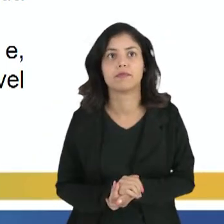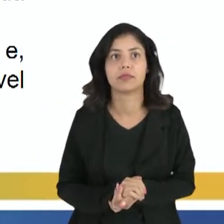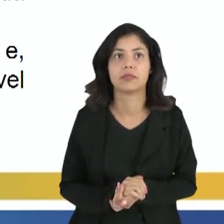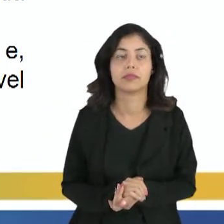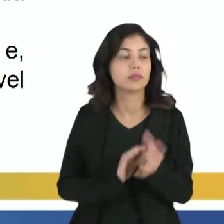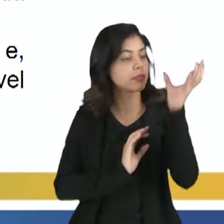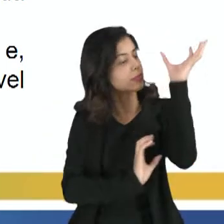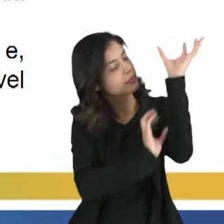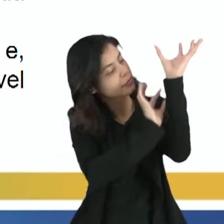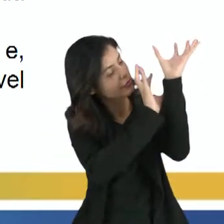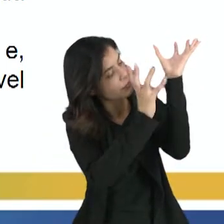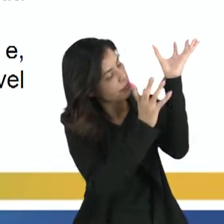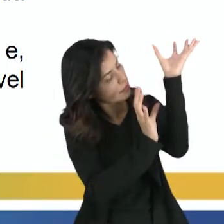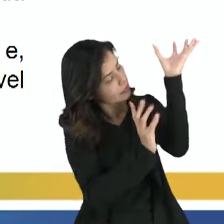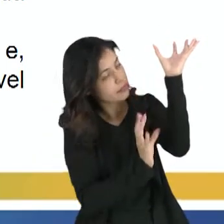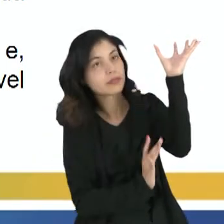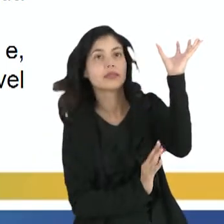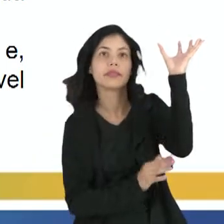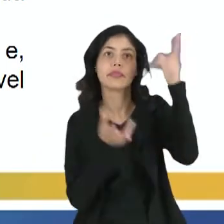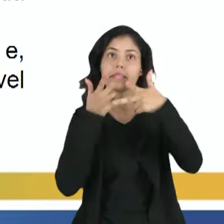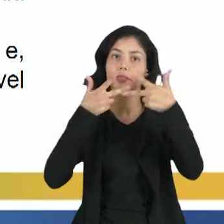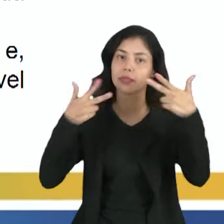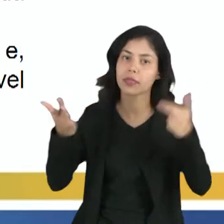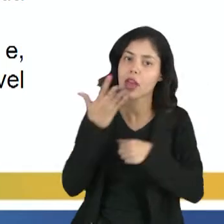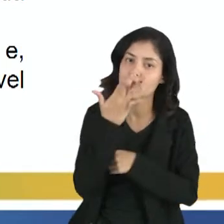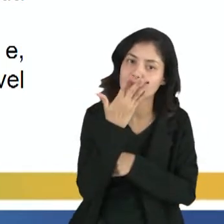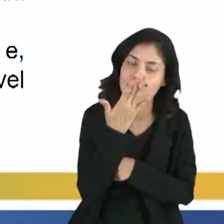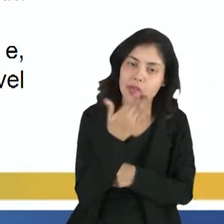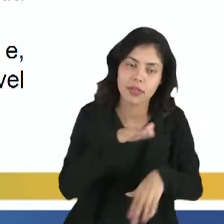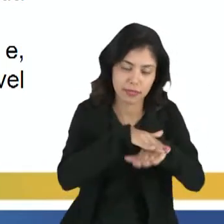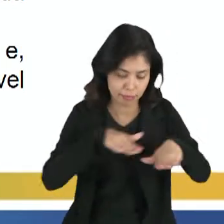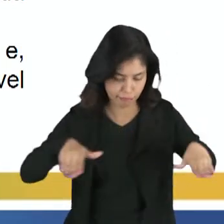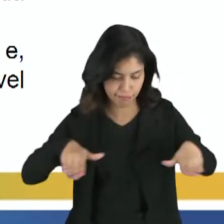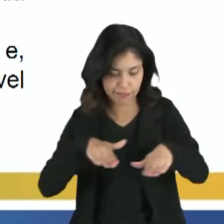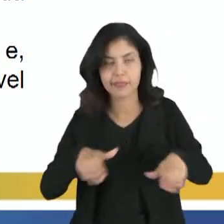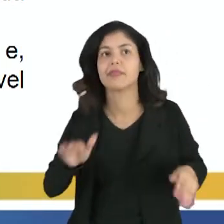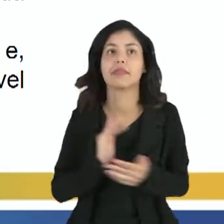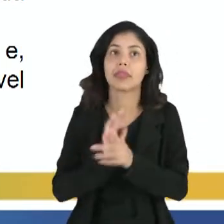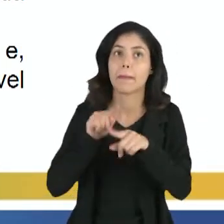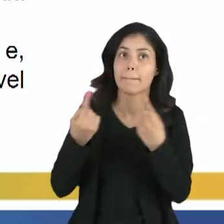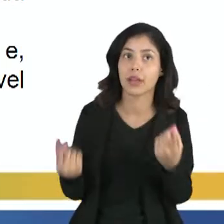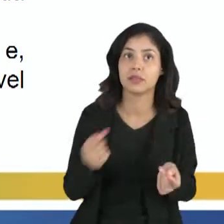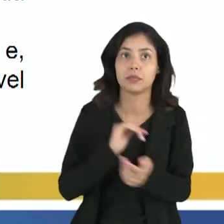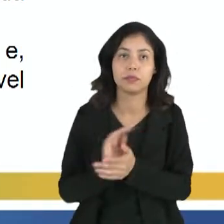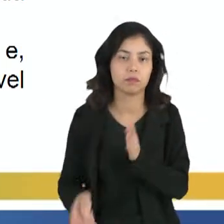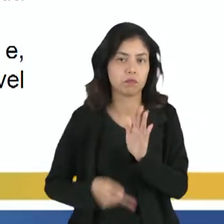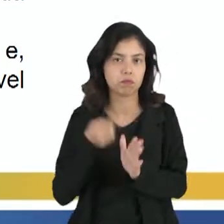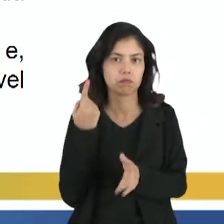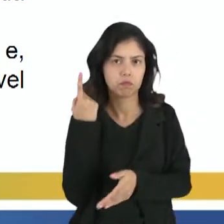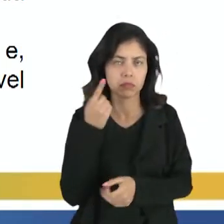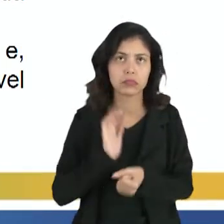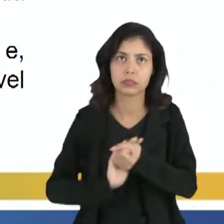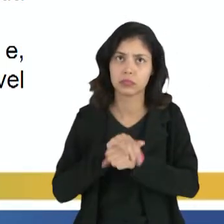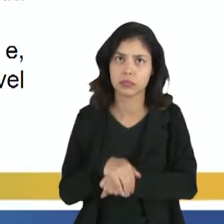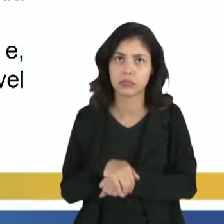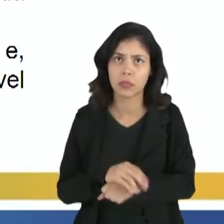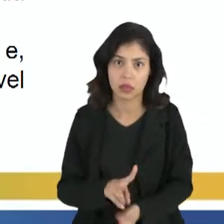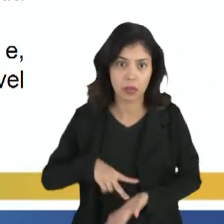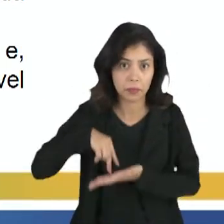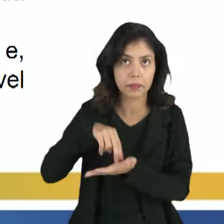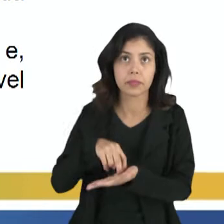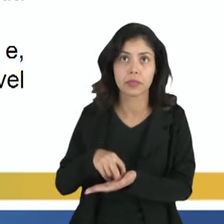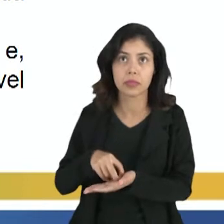flores da goiabeira e as cores do tapete. Mas, uma noite, levantaram-me da